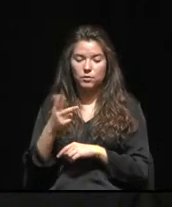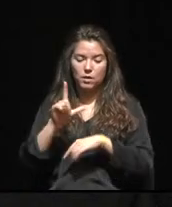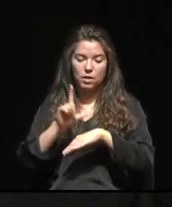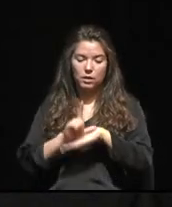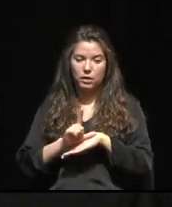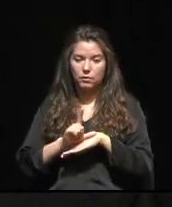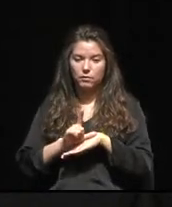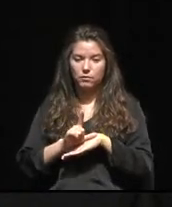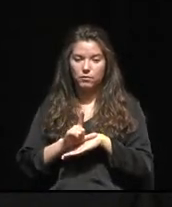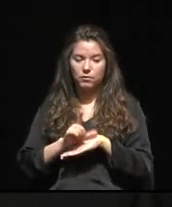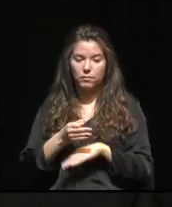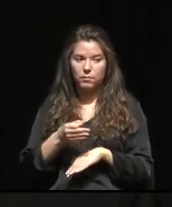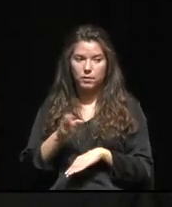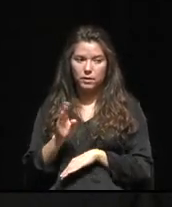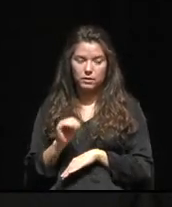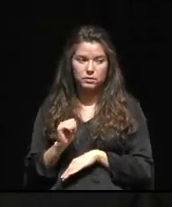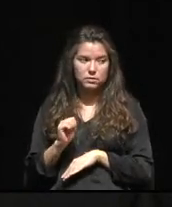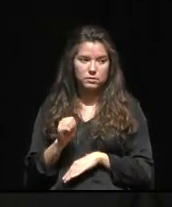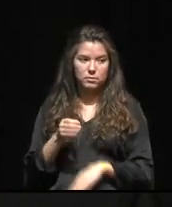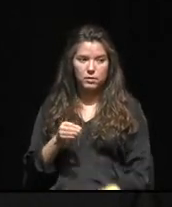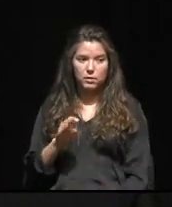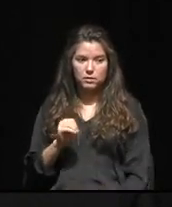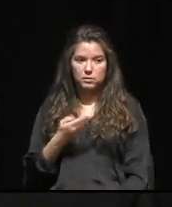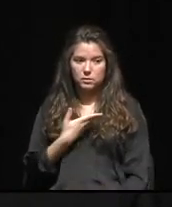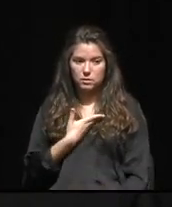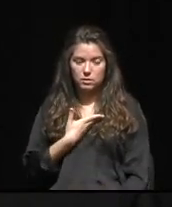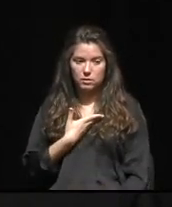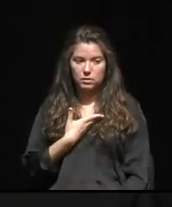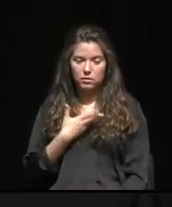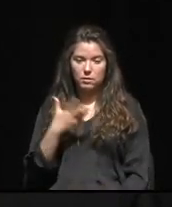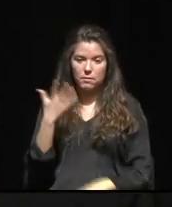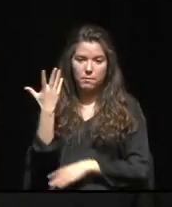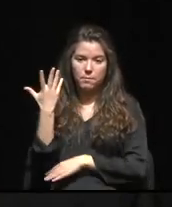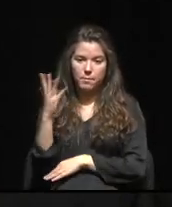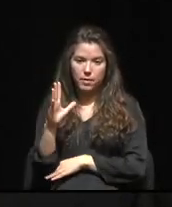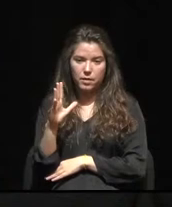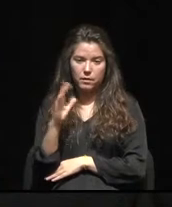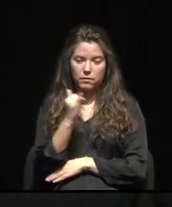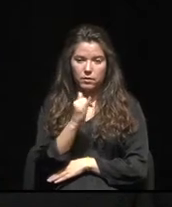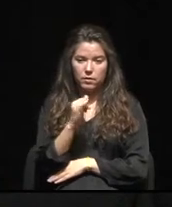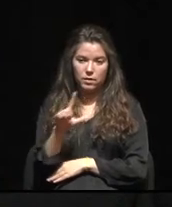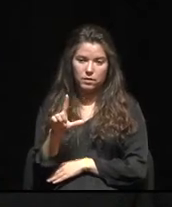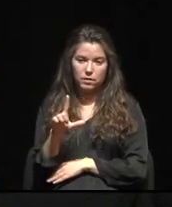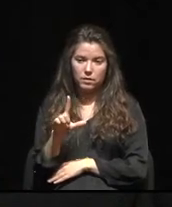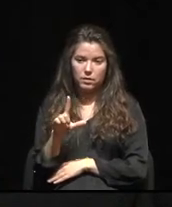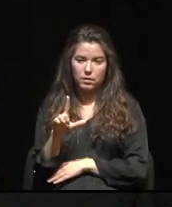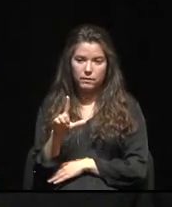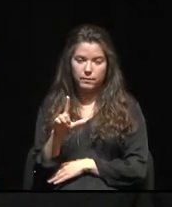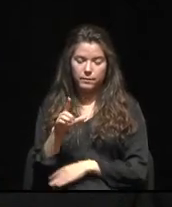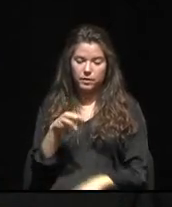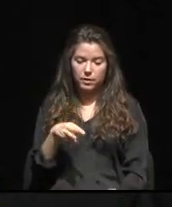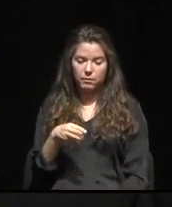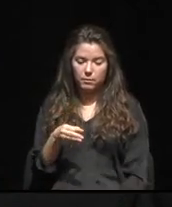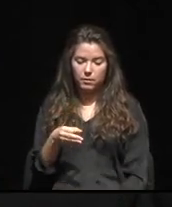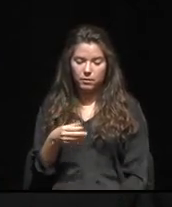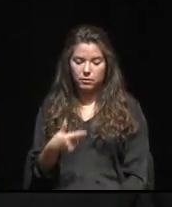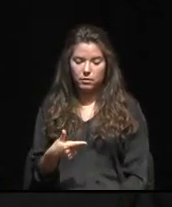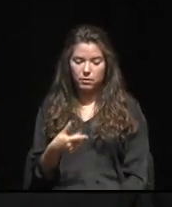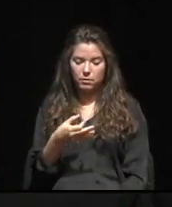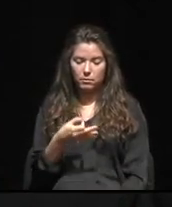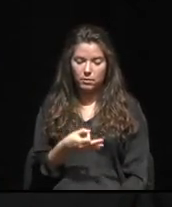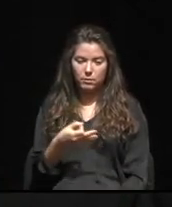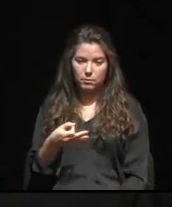livre PS PSD Pan iniciativa liberal mpt